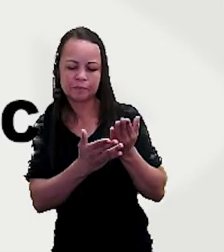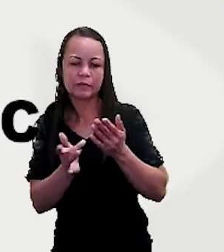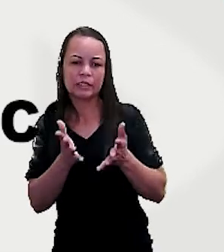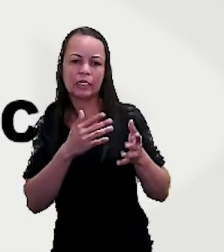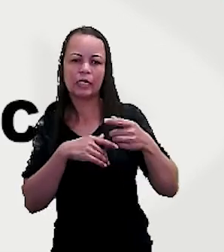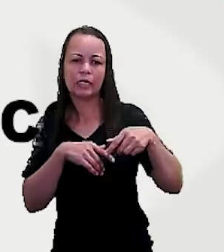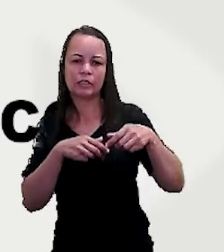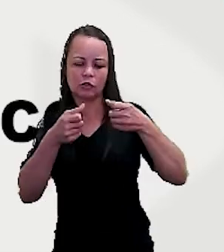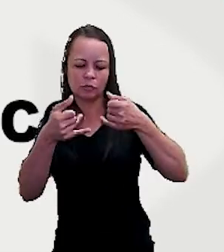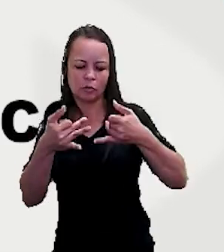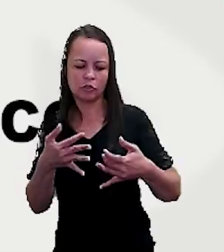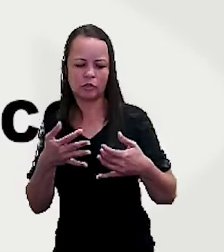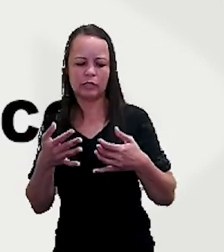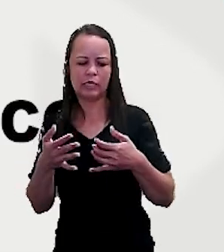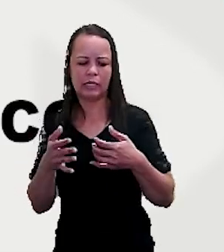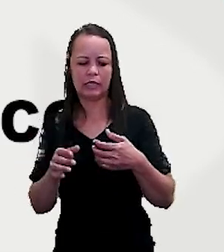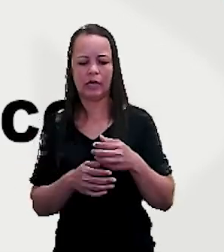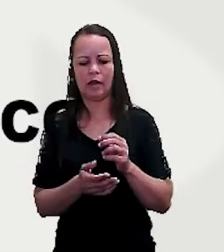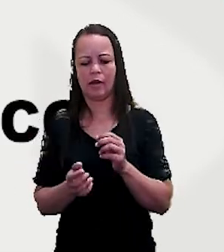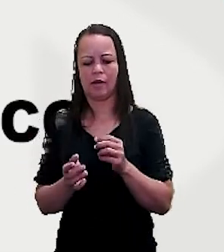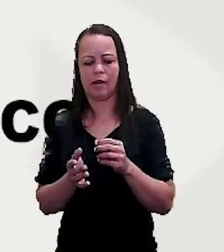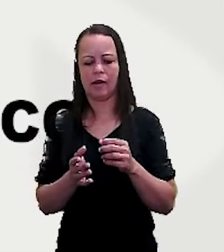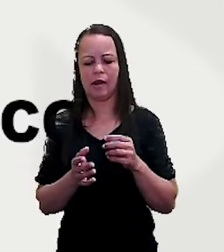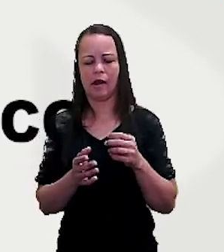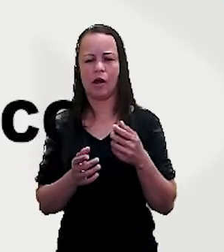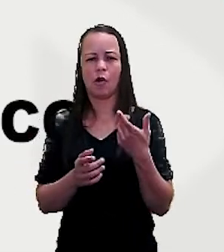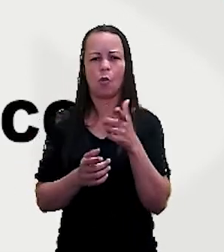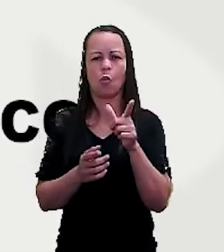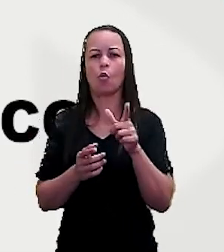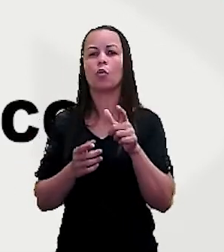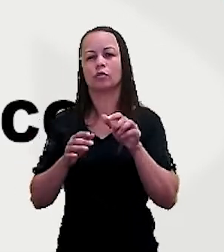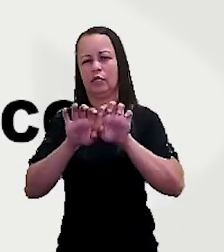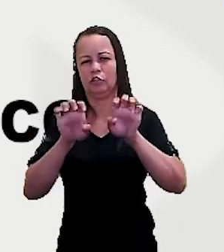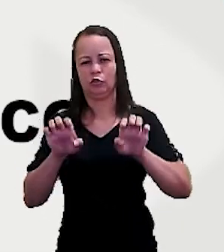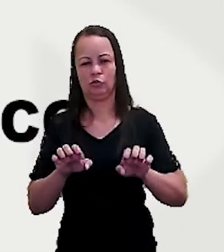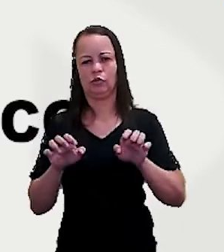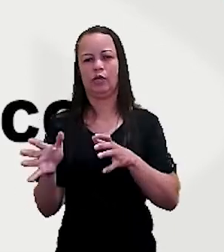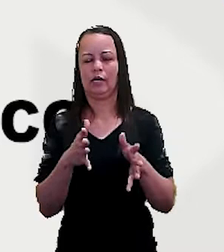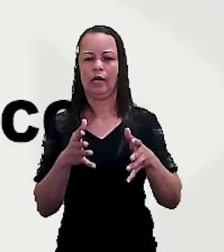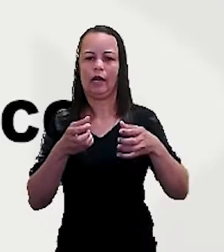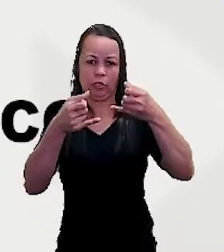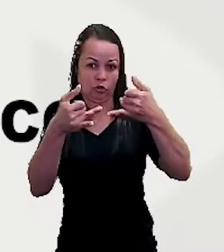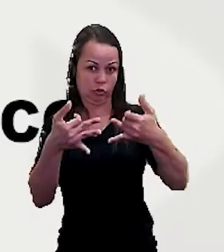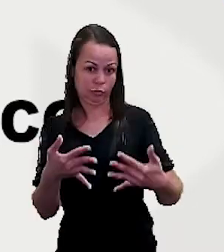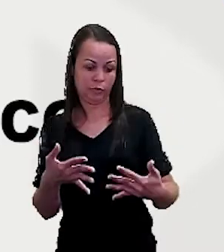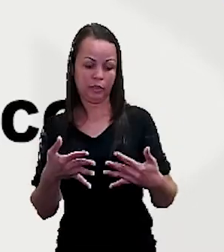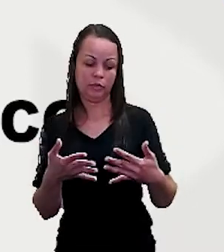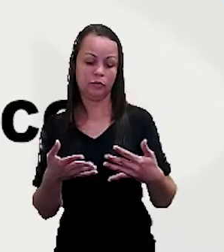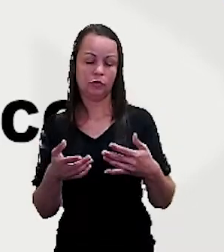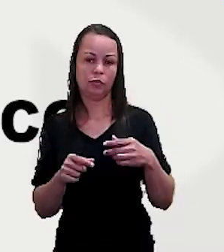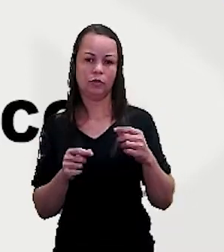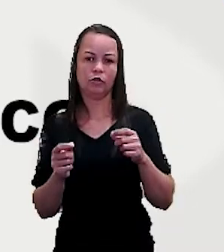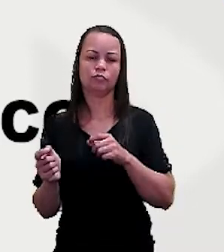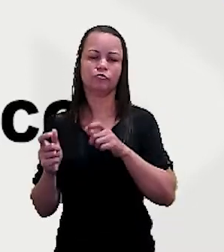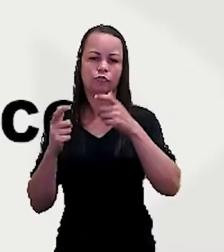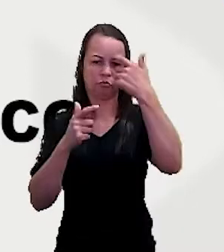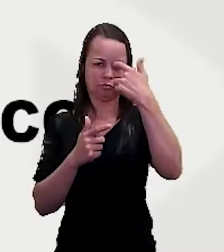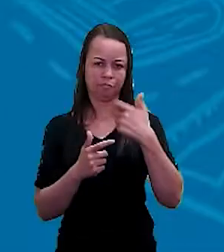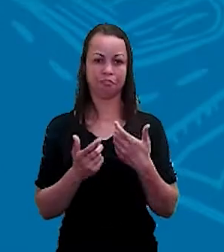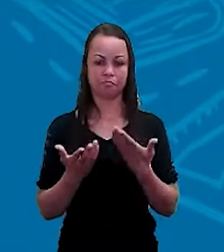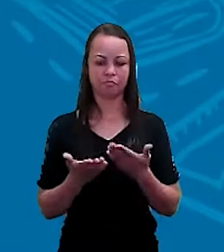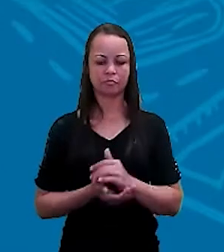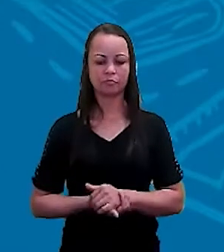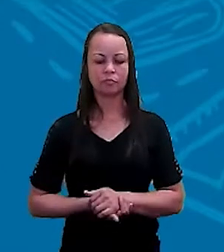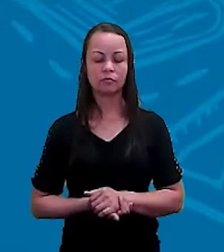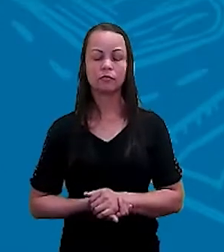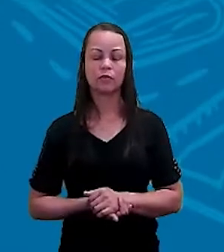vocês, graças a uma outra estrutura que vocês estão vendo aqui, me permitam fazer aqui a alegoria, a analogia. Volta aqui comigo, por favor, produção. Porque